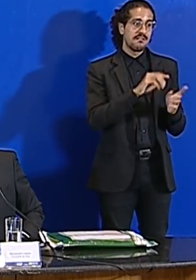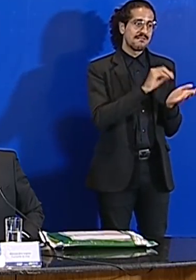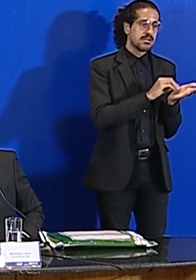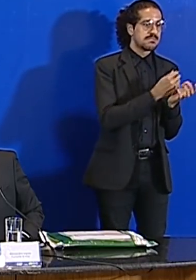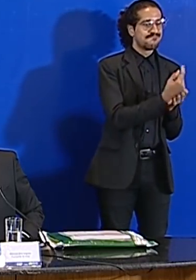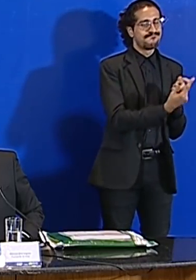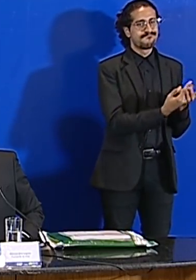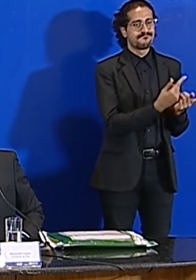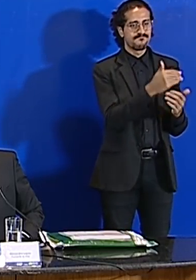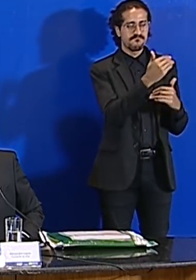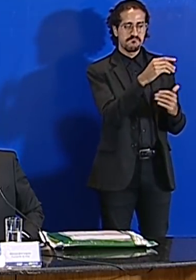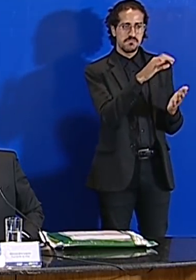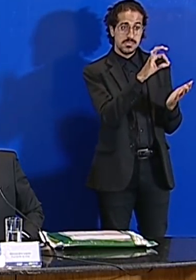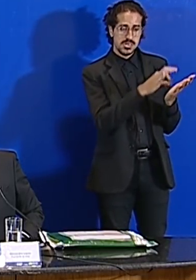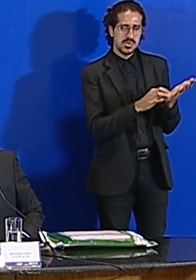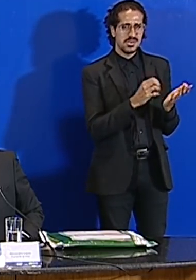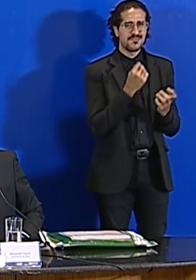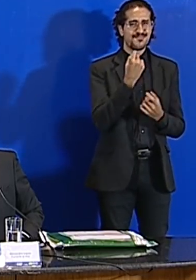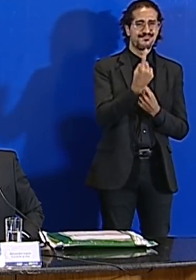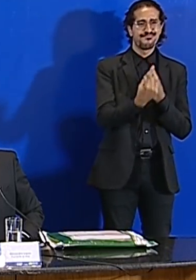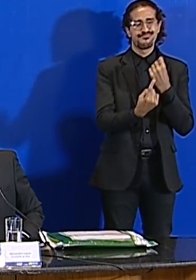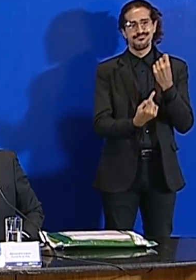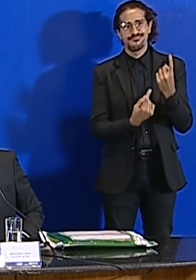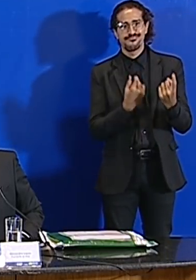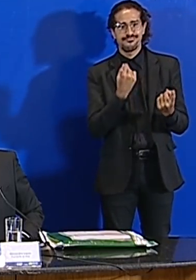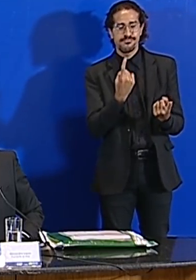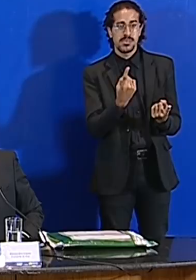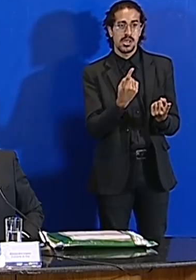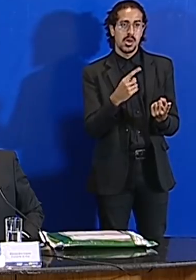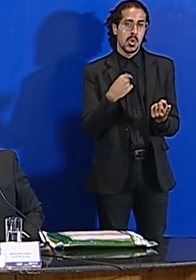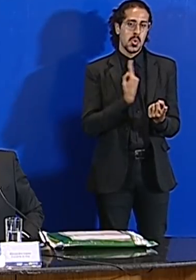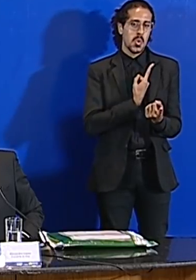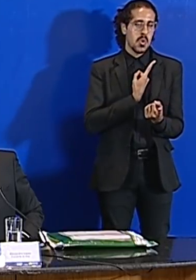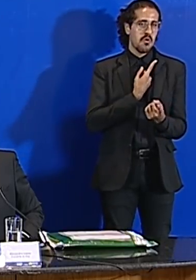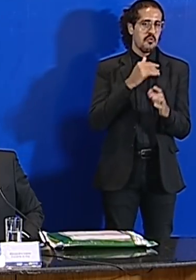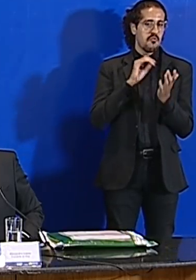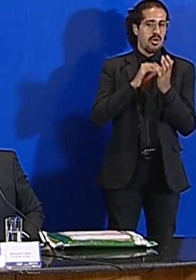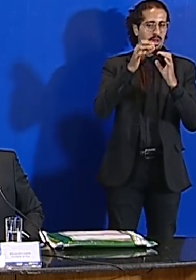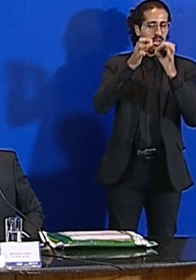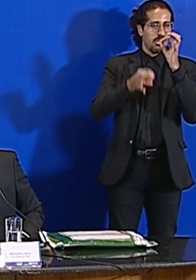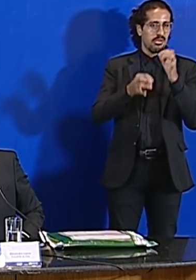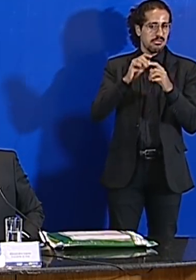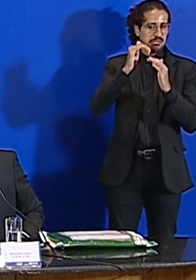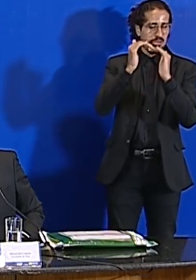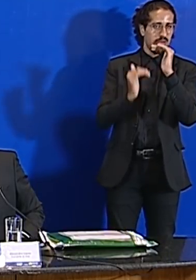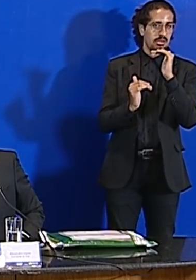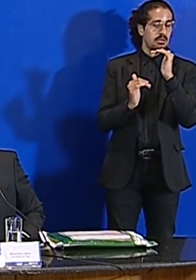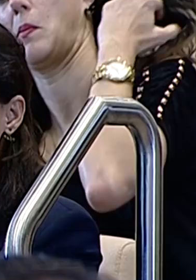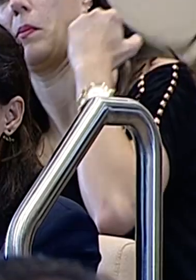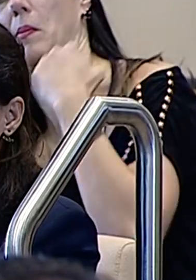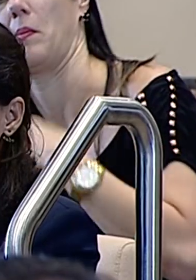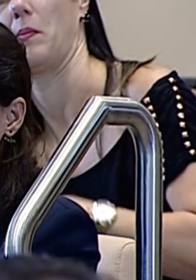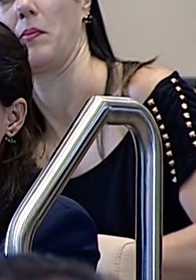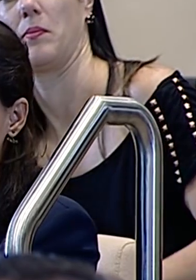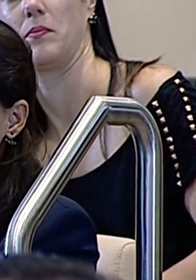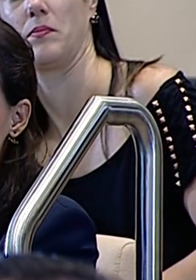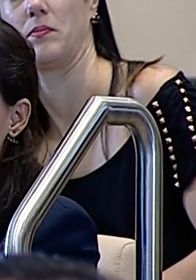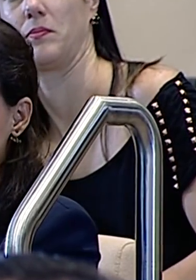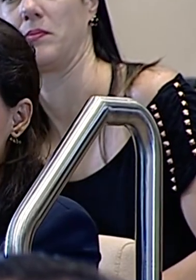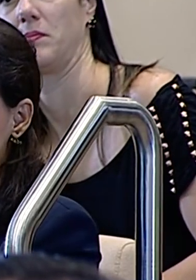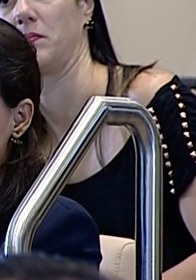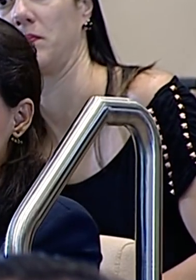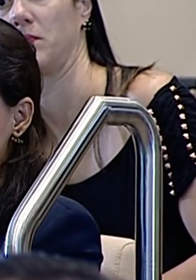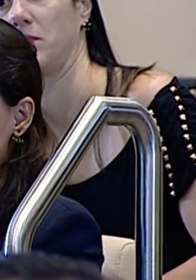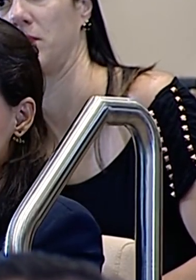questão. Então, é caso a caso. E aí, para não ser injusto com ninguém, tá bom? E tiveram muitos casos de eliminação porque o